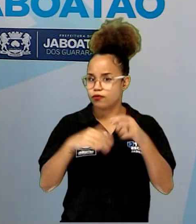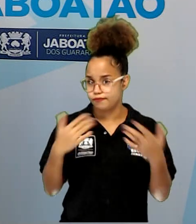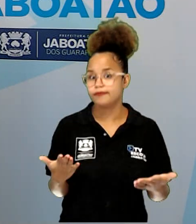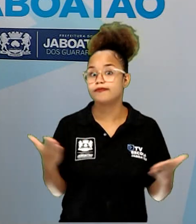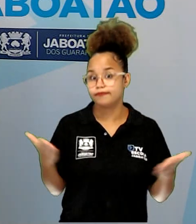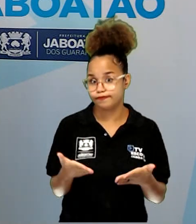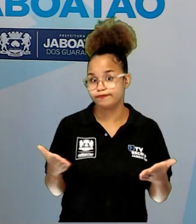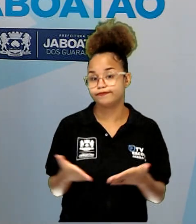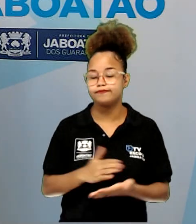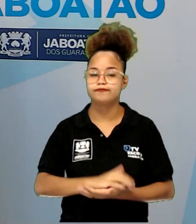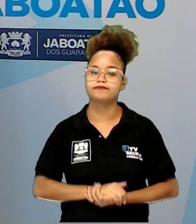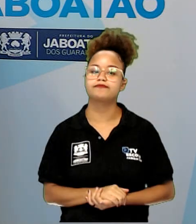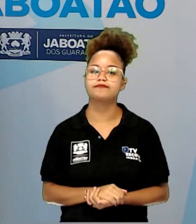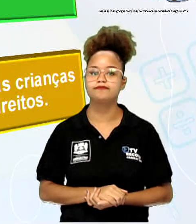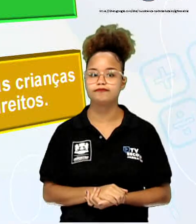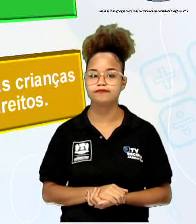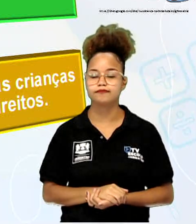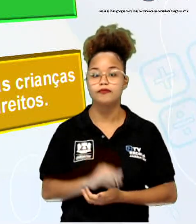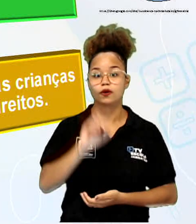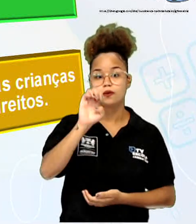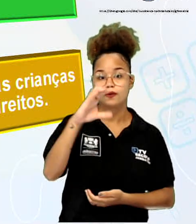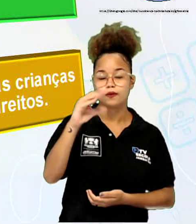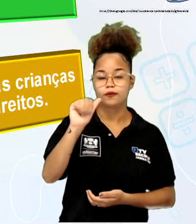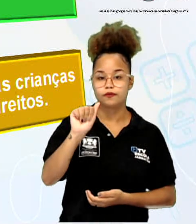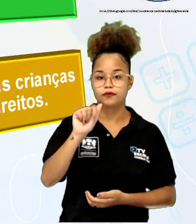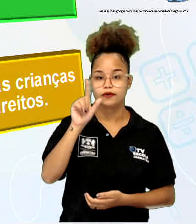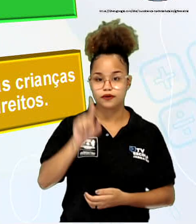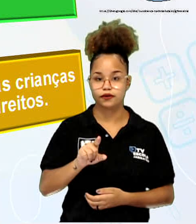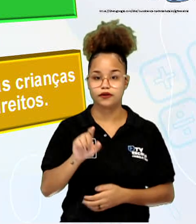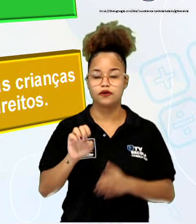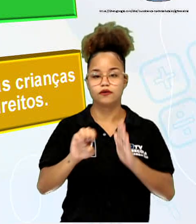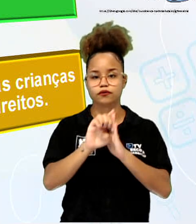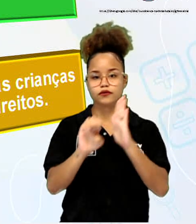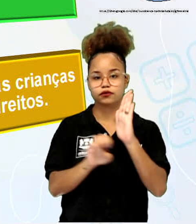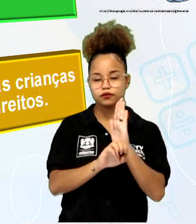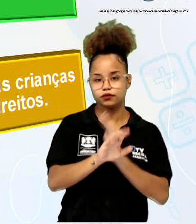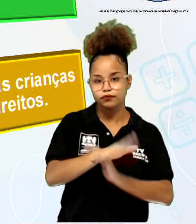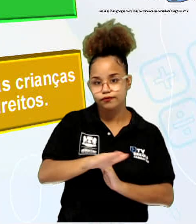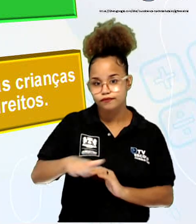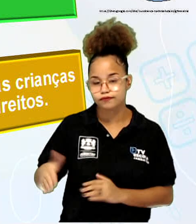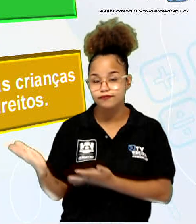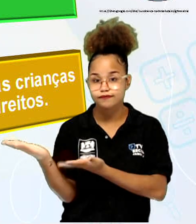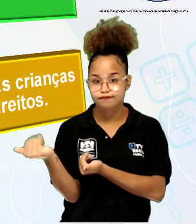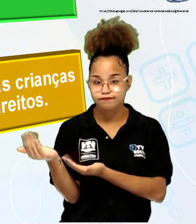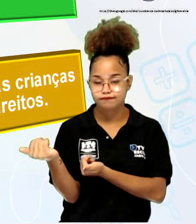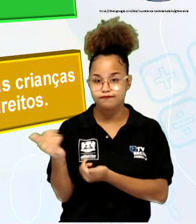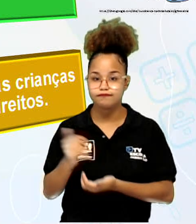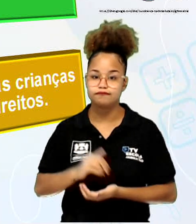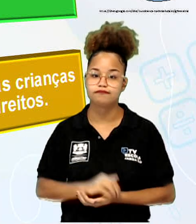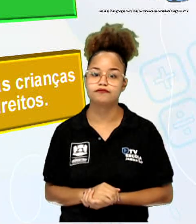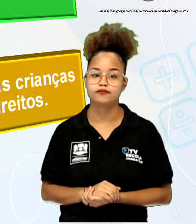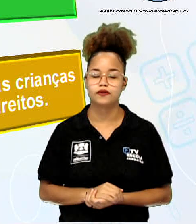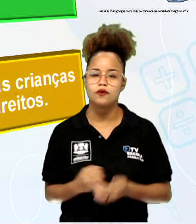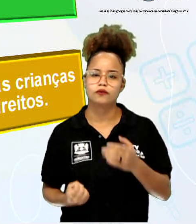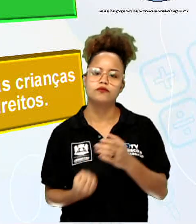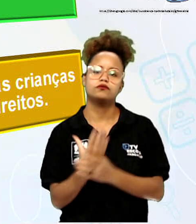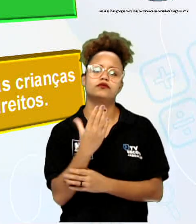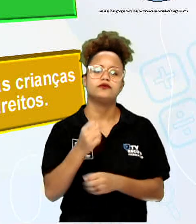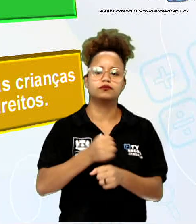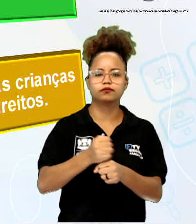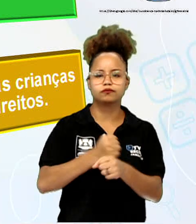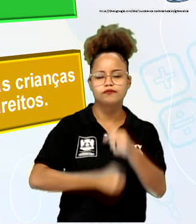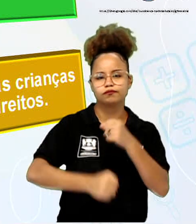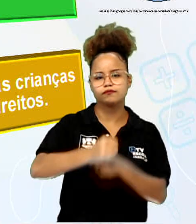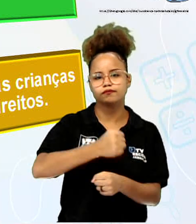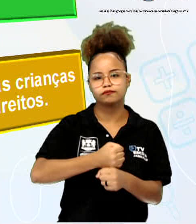agora. O ECA é o Estatuto da Criança e do Adolescente. Ele foi criado no